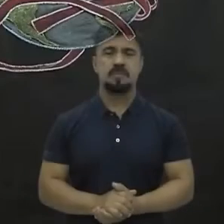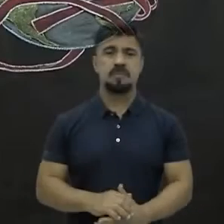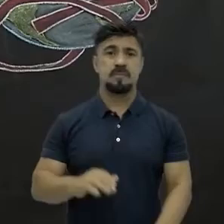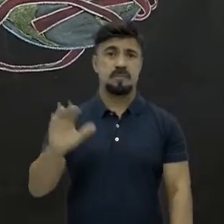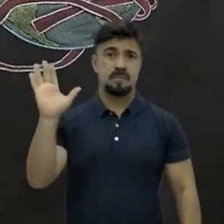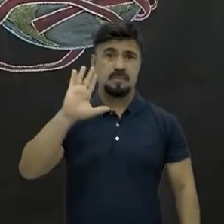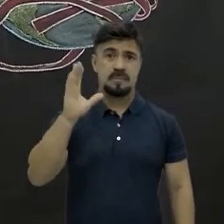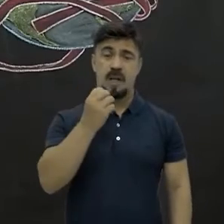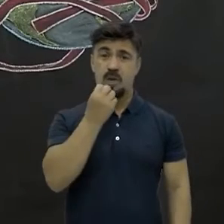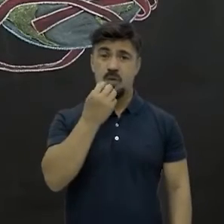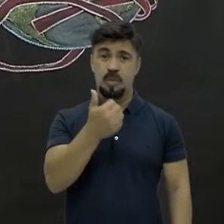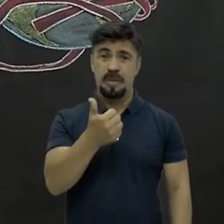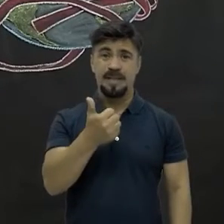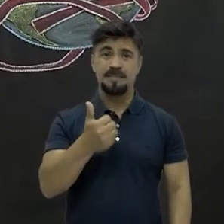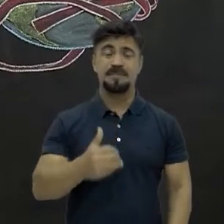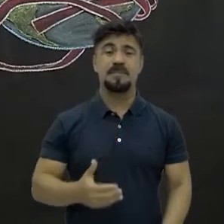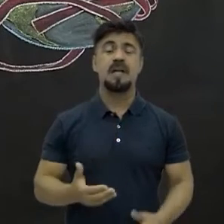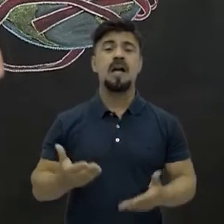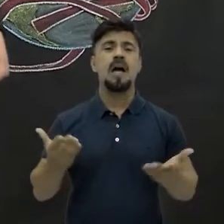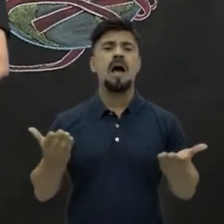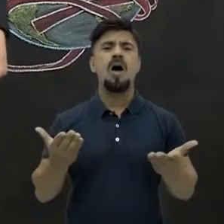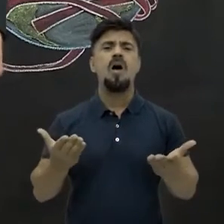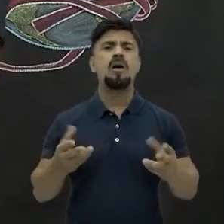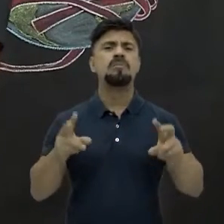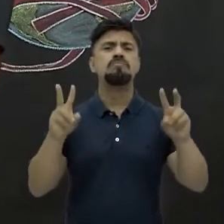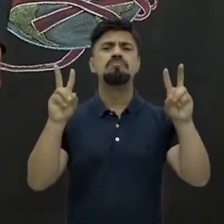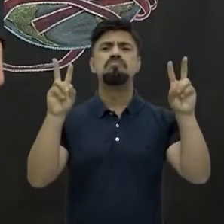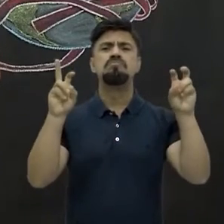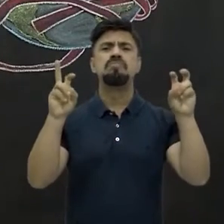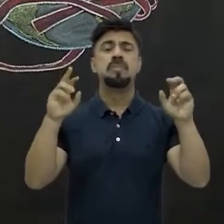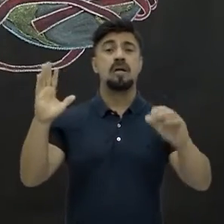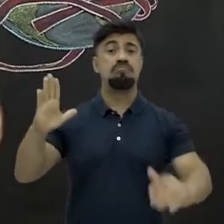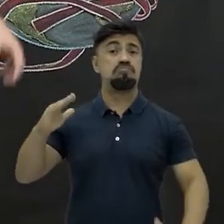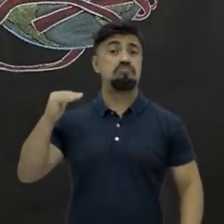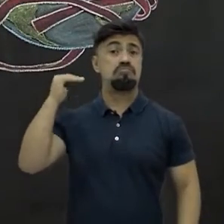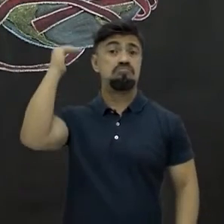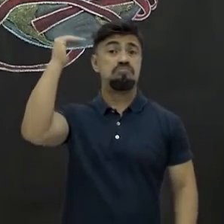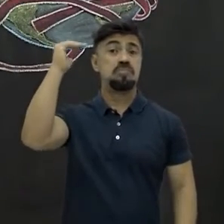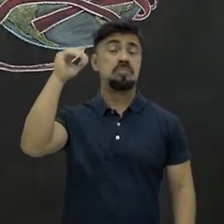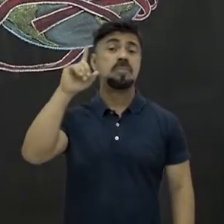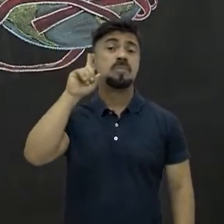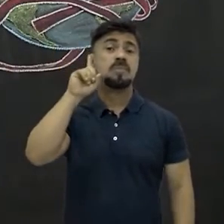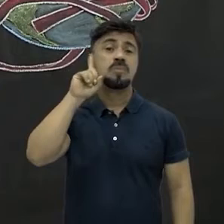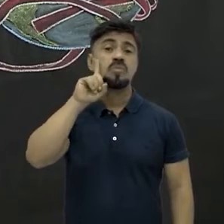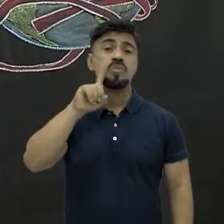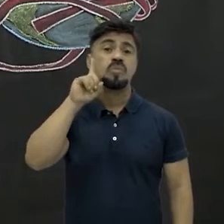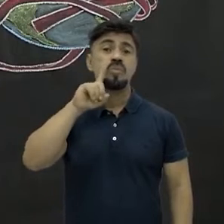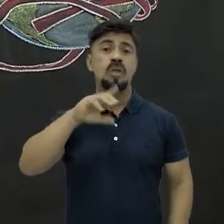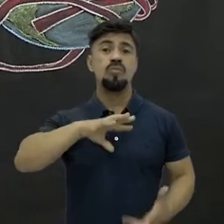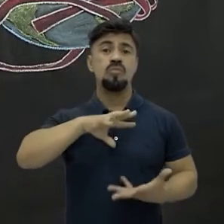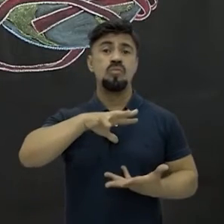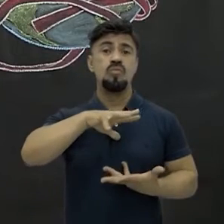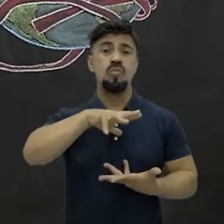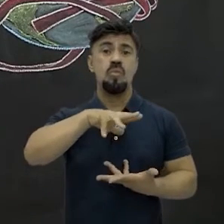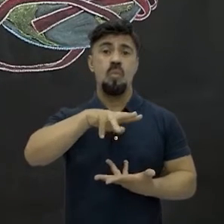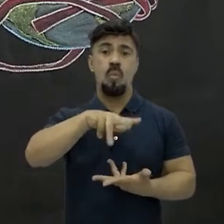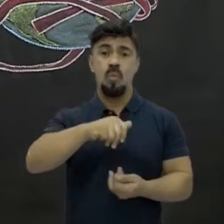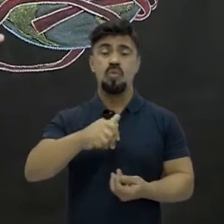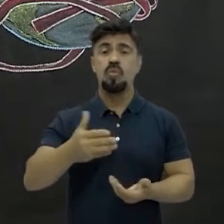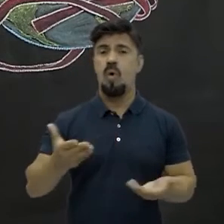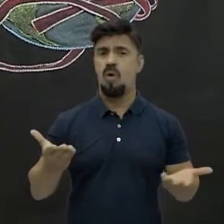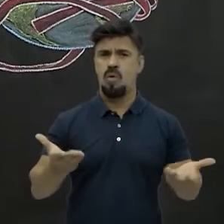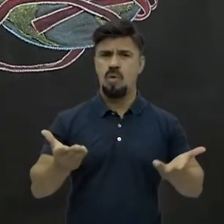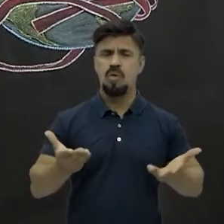Fala pessoal, tudo bem? Vamos falar agora sobre a supremacia norte-americana no mundo atual.